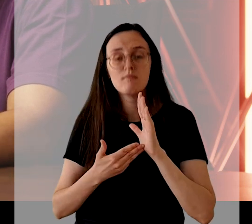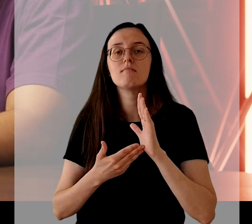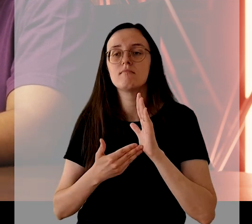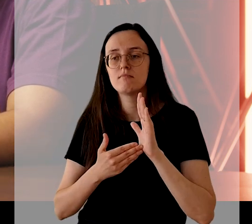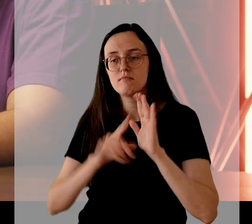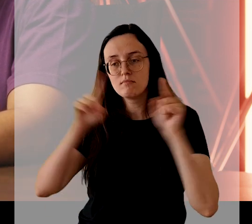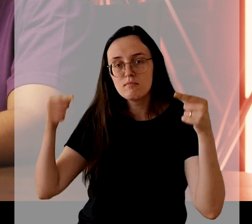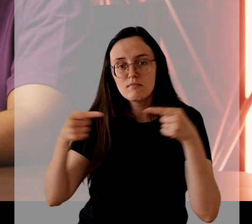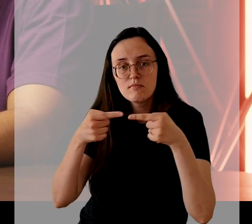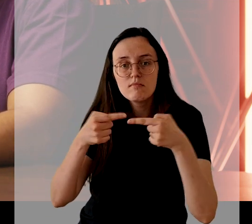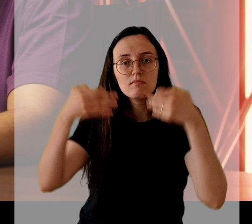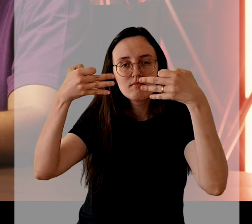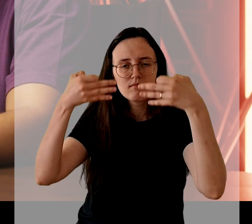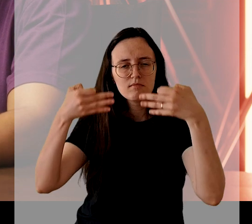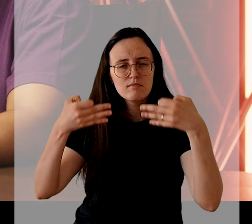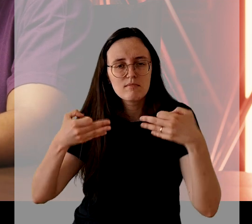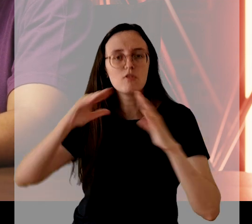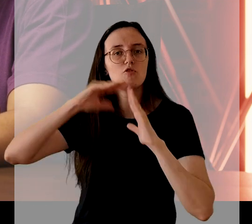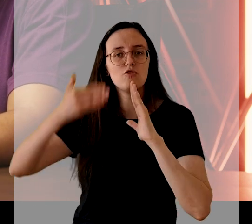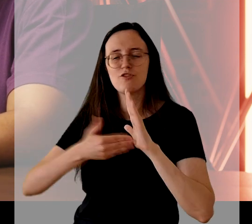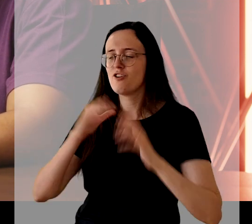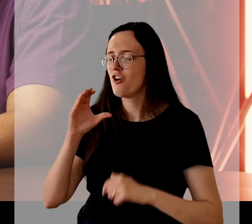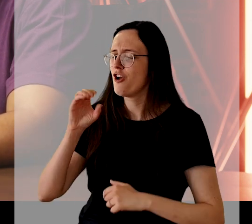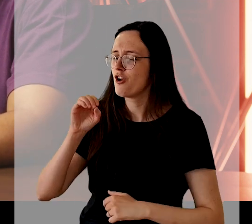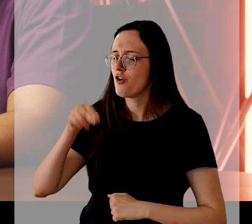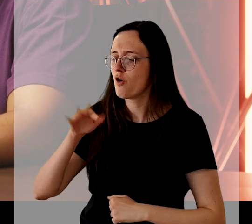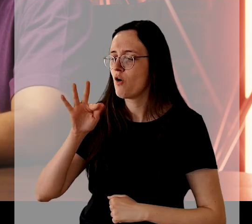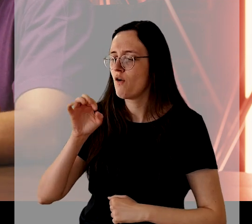filmagem. Conformar seria alinhar tudo isso, né?